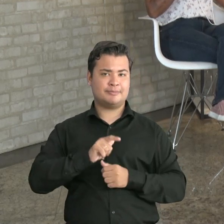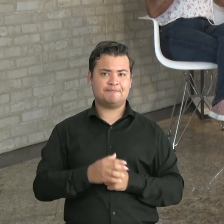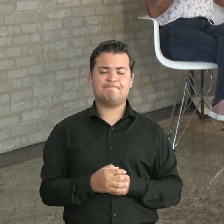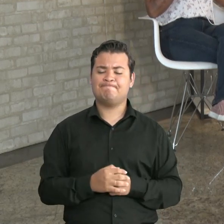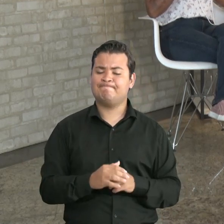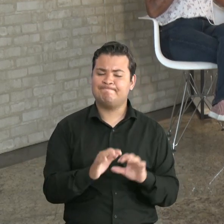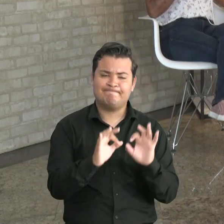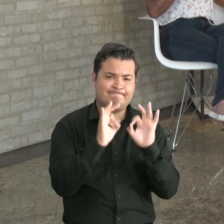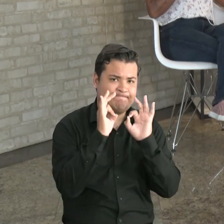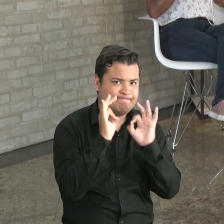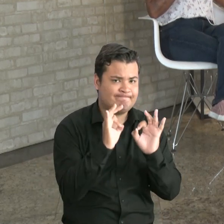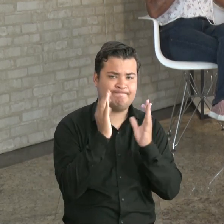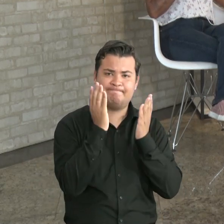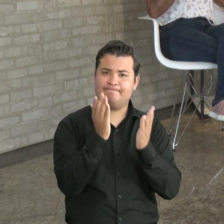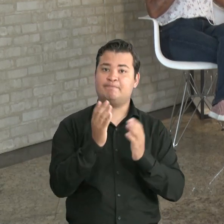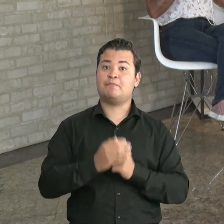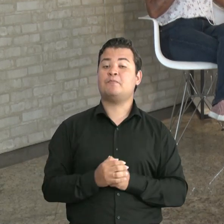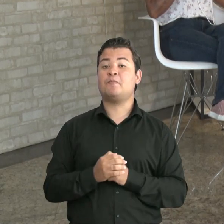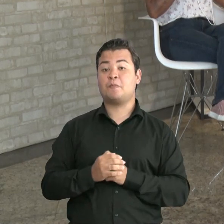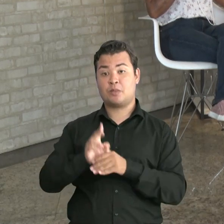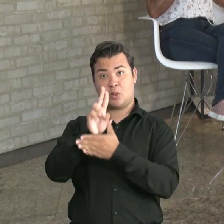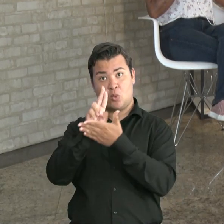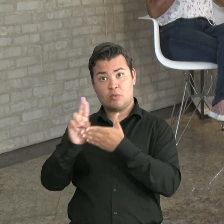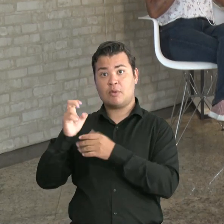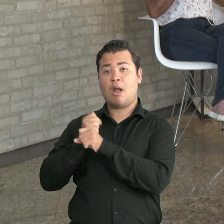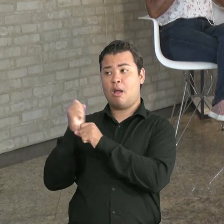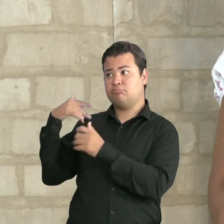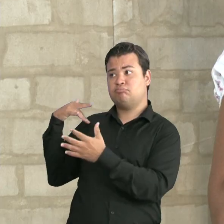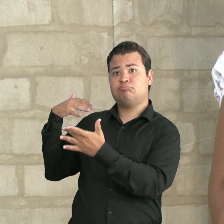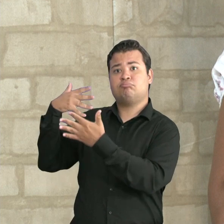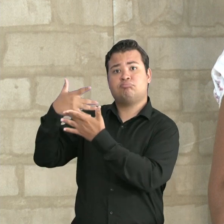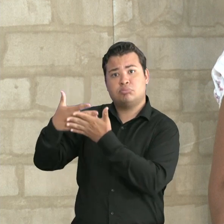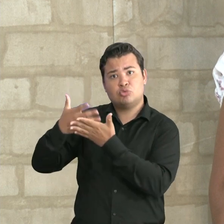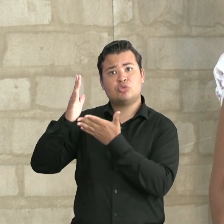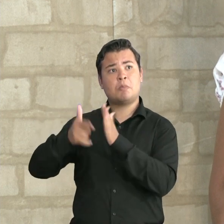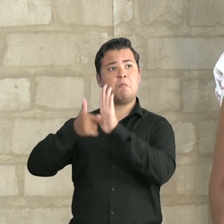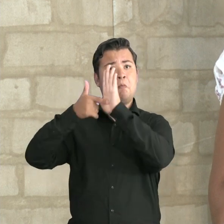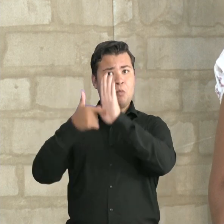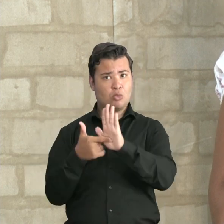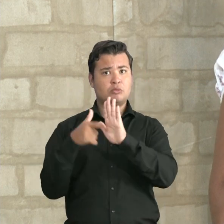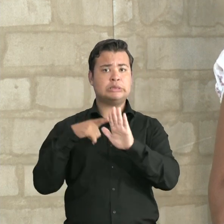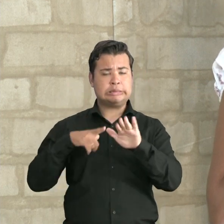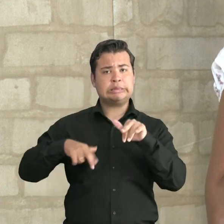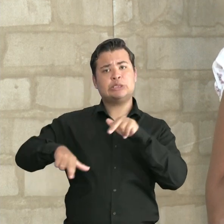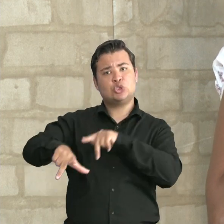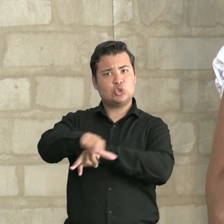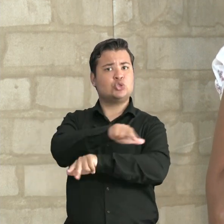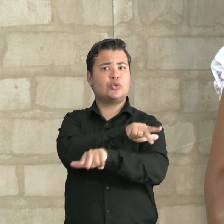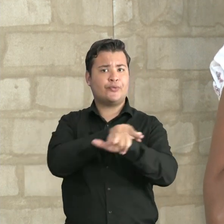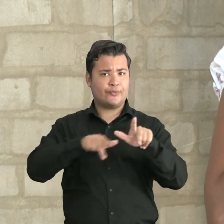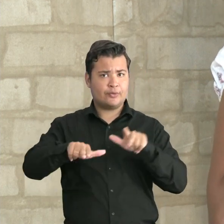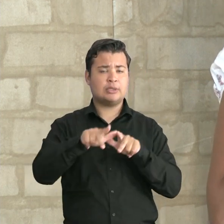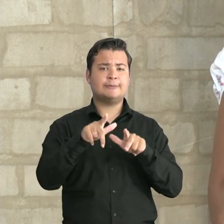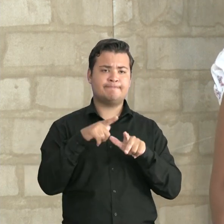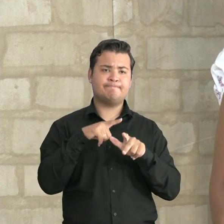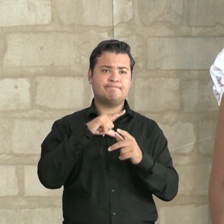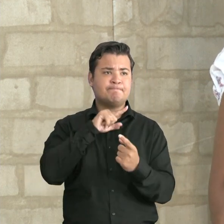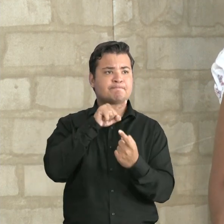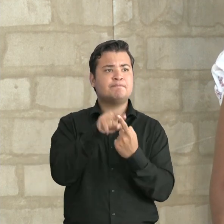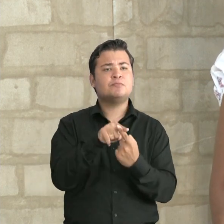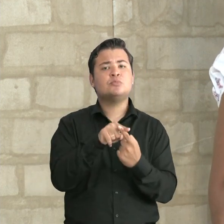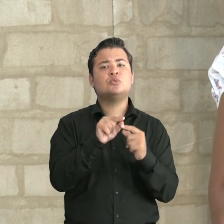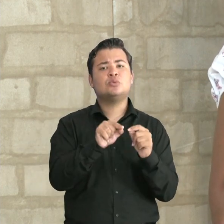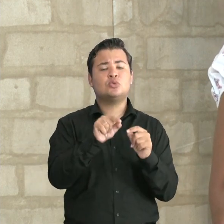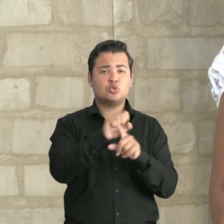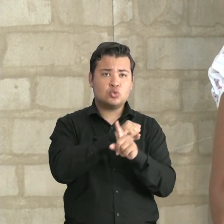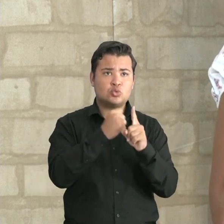é isso. A universidade, nesses últimos anos, tem se mostrado cada vez mais diversa, mais próxima da diversidade que constitui